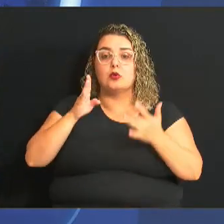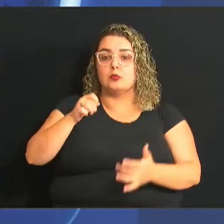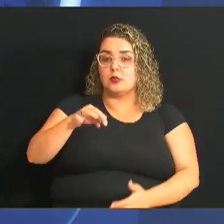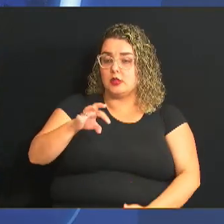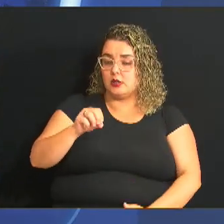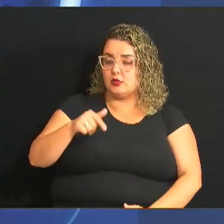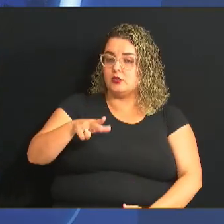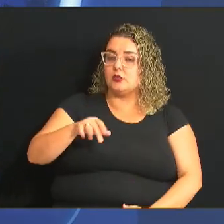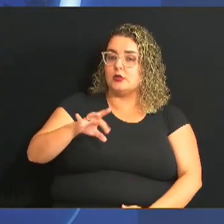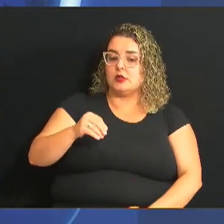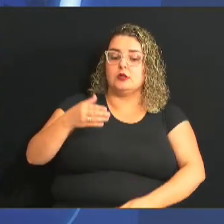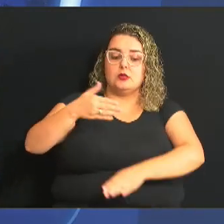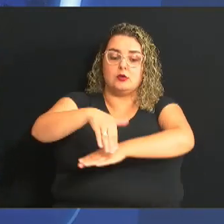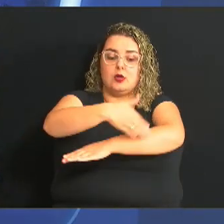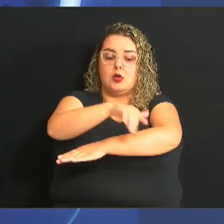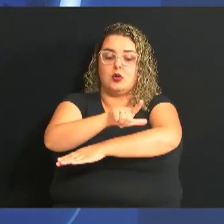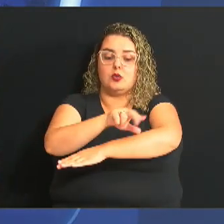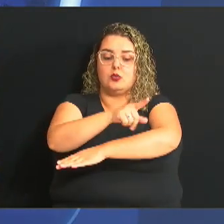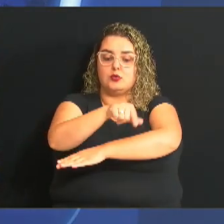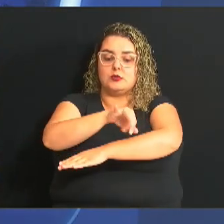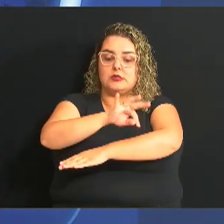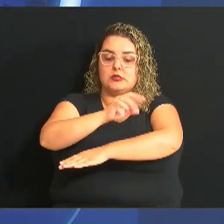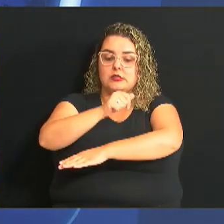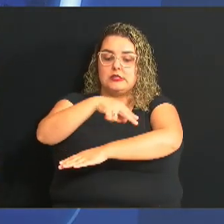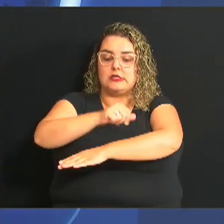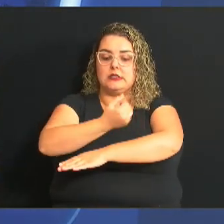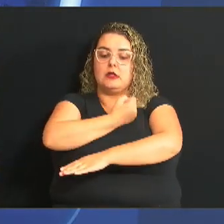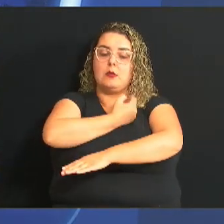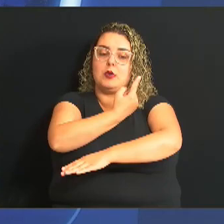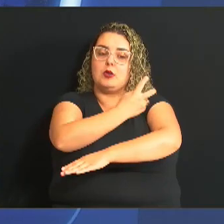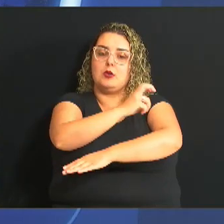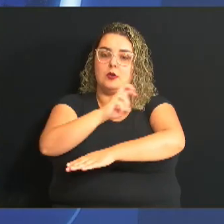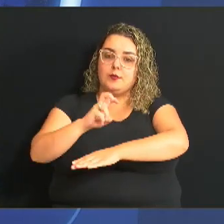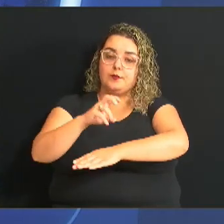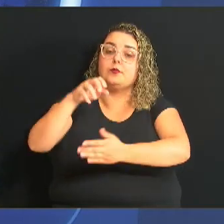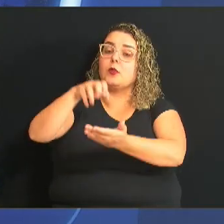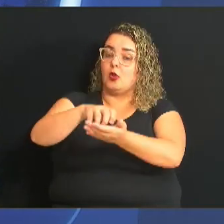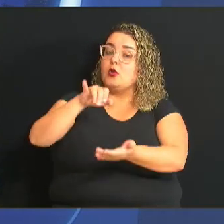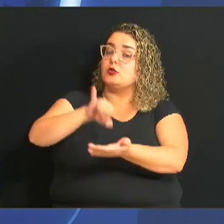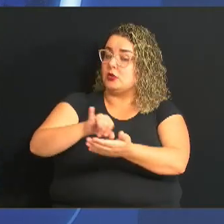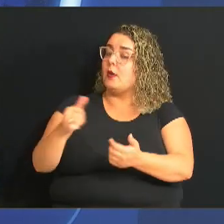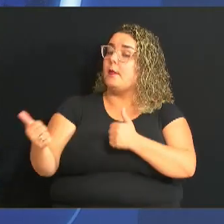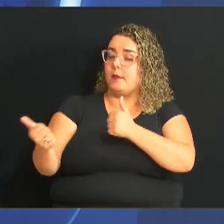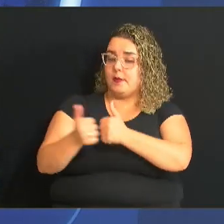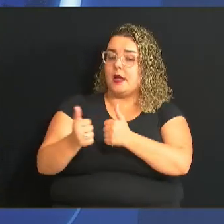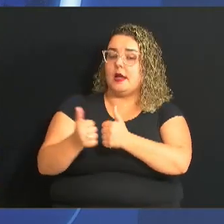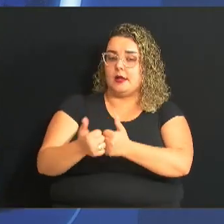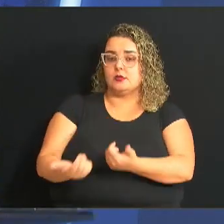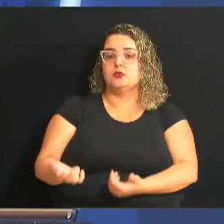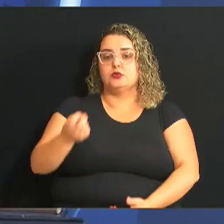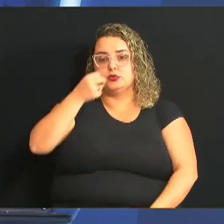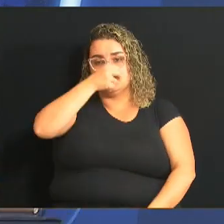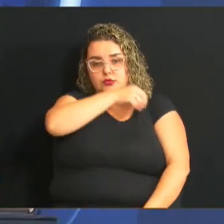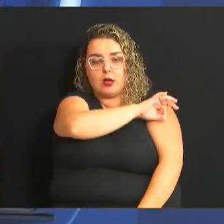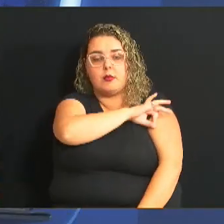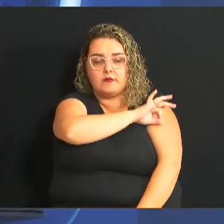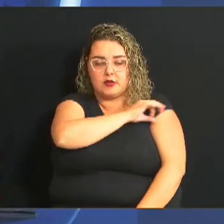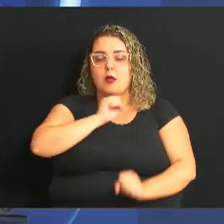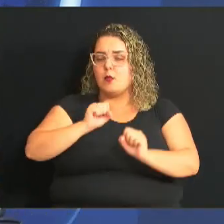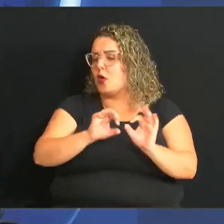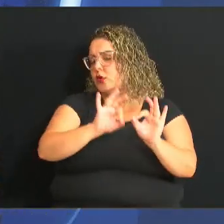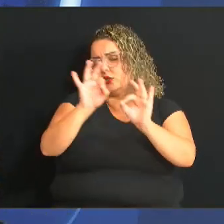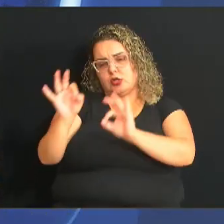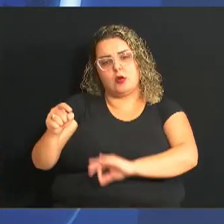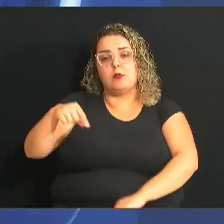com entrada na Rua Lusitana 1555, no centro de Campinas, perto da Prefeitura. E claro, pode acompanhar aqui